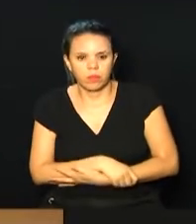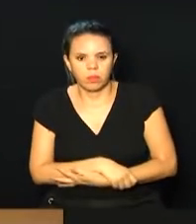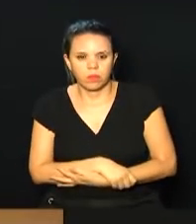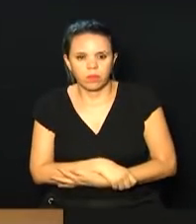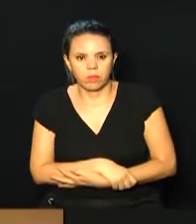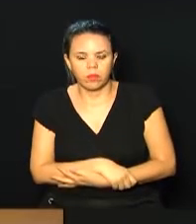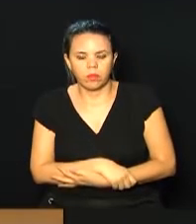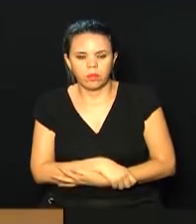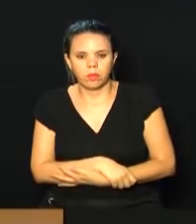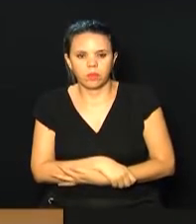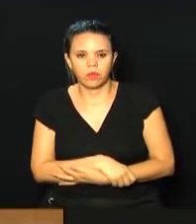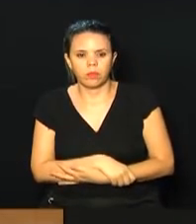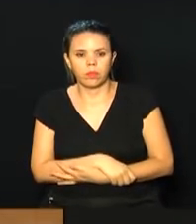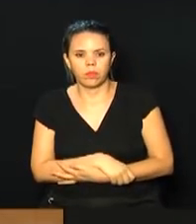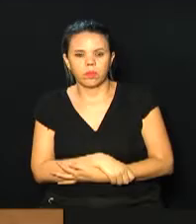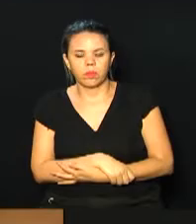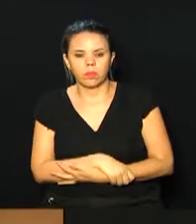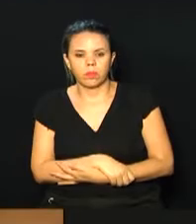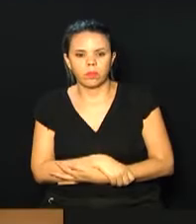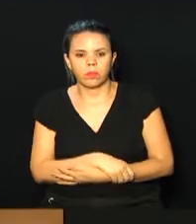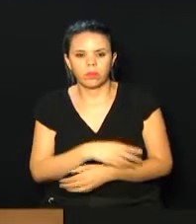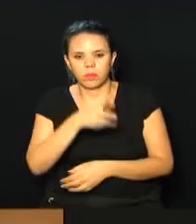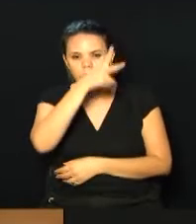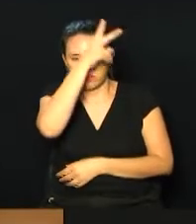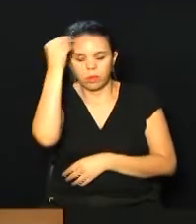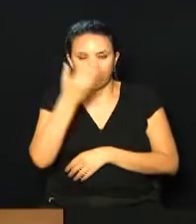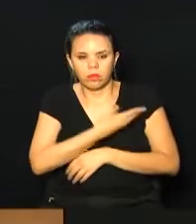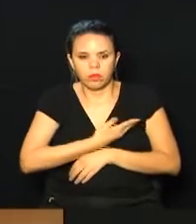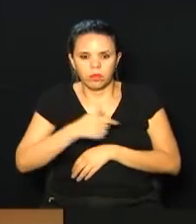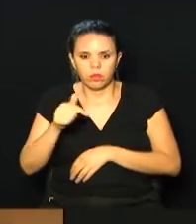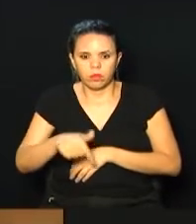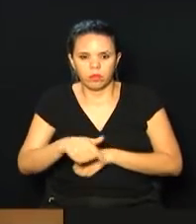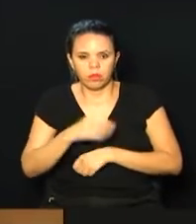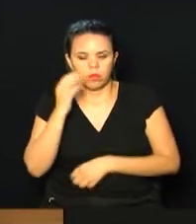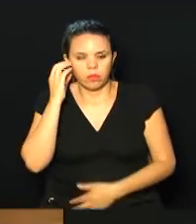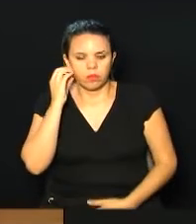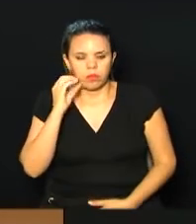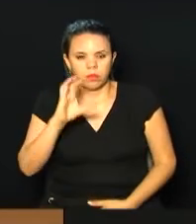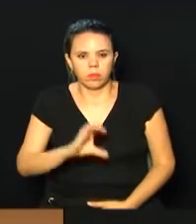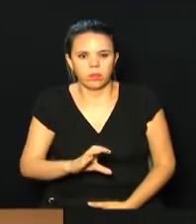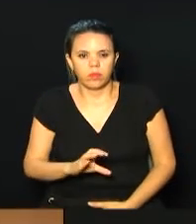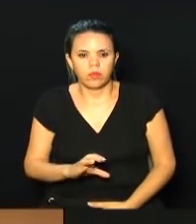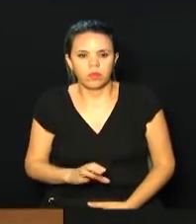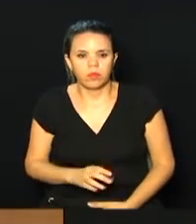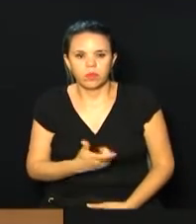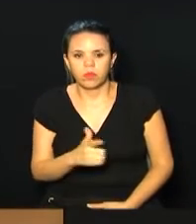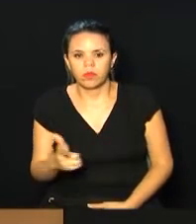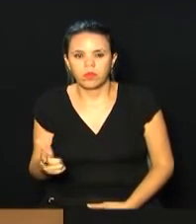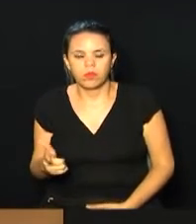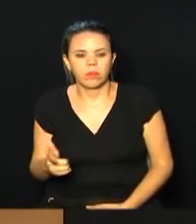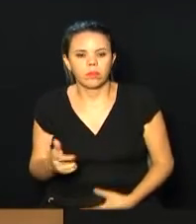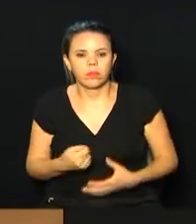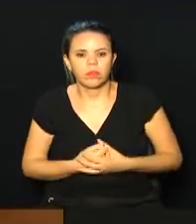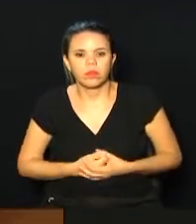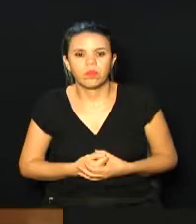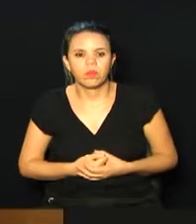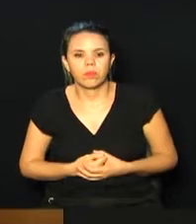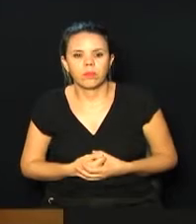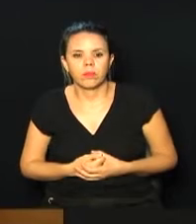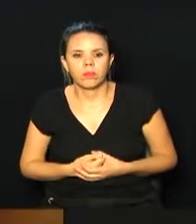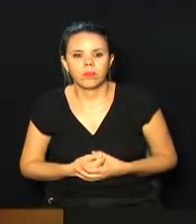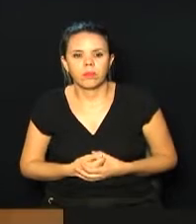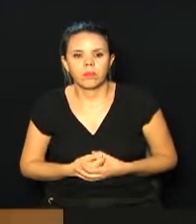essa questão é pública, é do poder público, o cidadão não sente diretamente